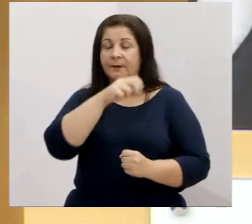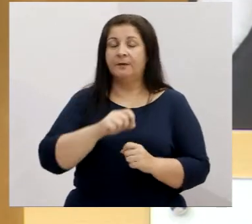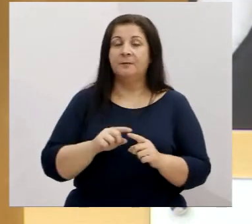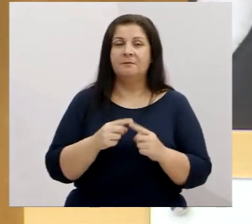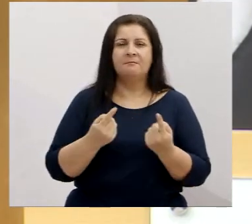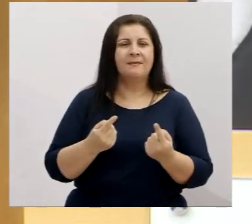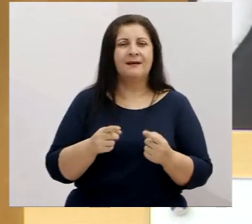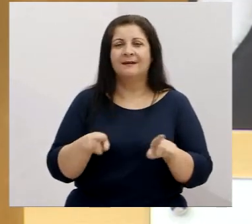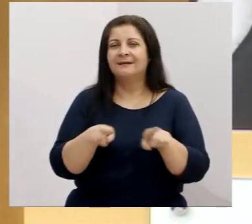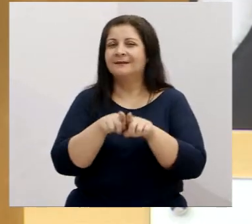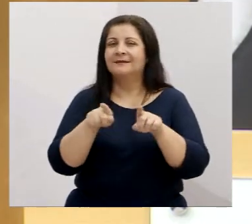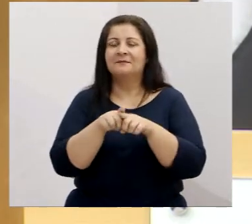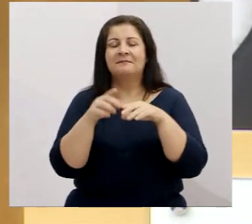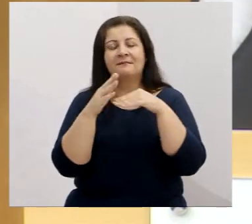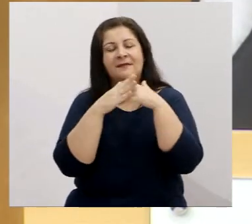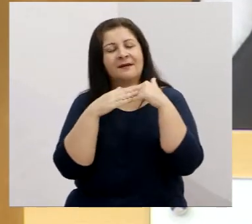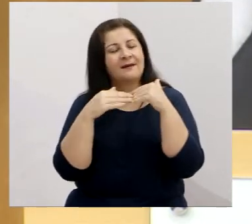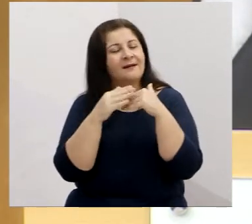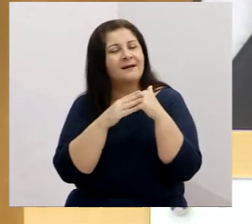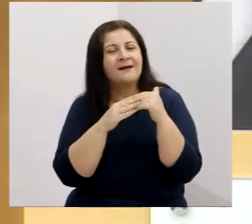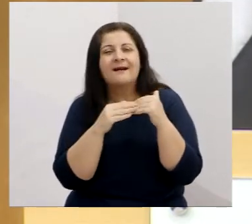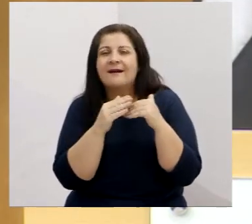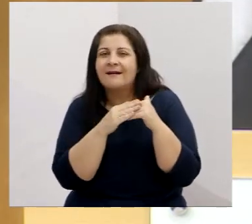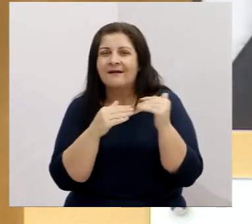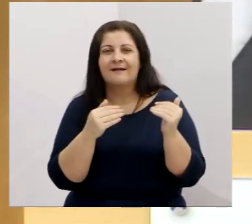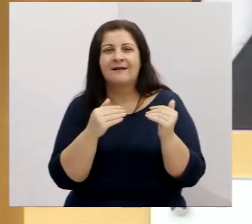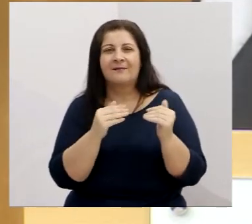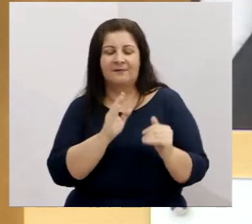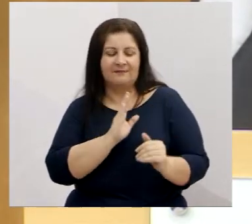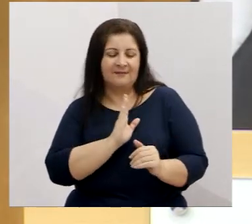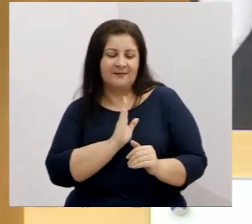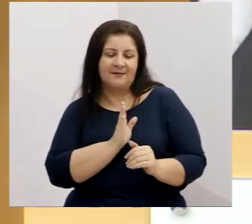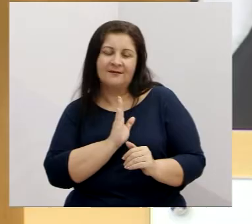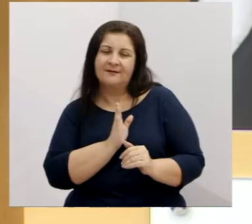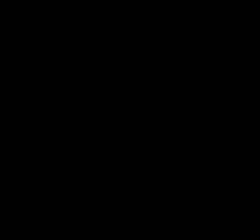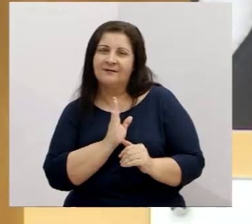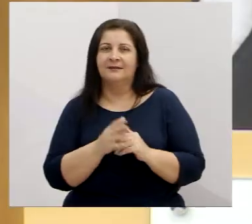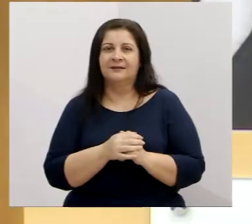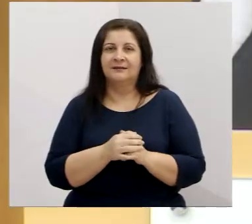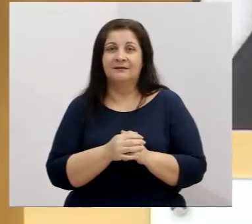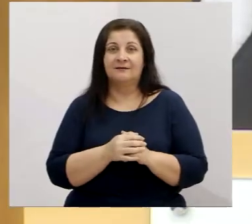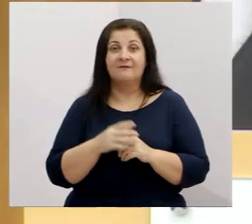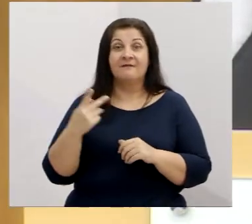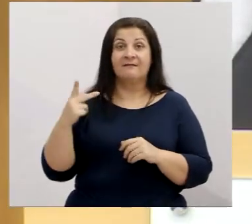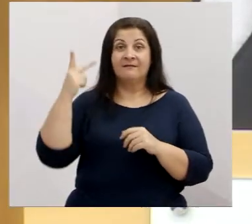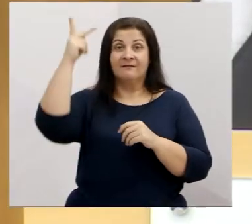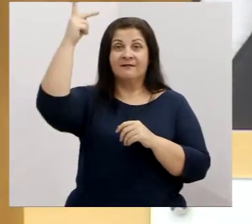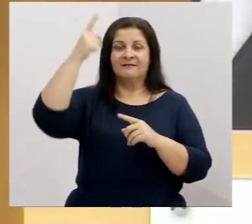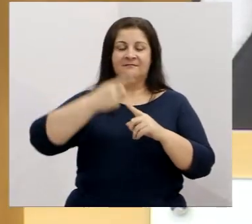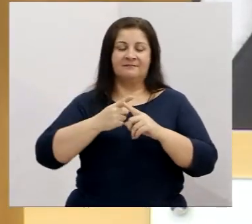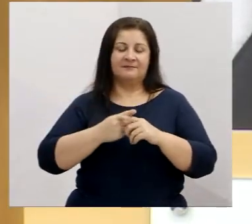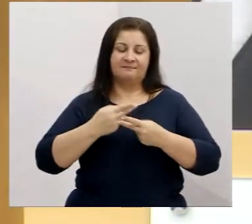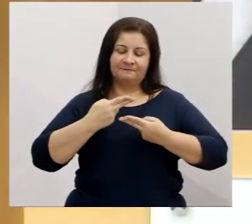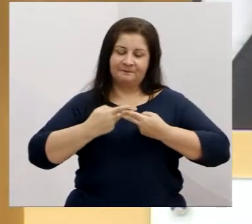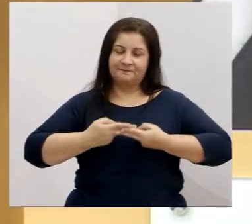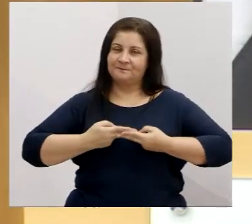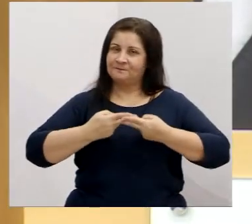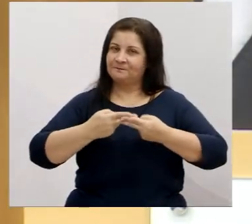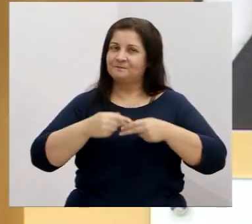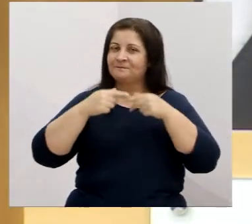calma com seu colo que amolece com sua ternura e vence com sua paciência e Simpatia